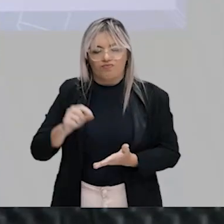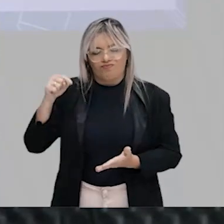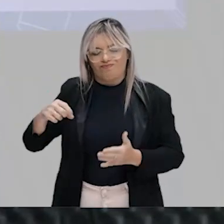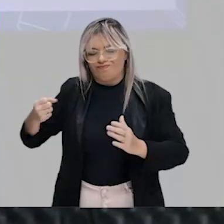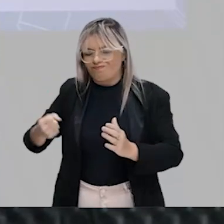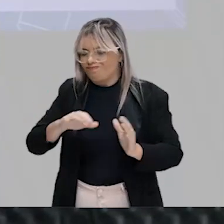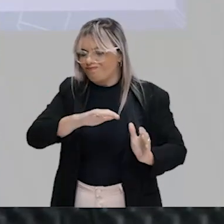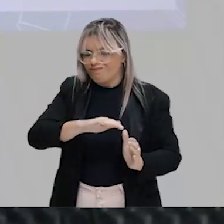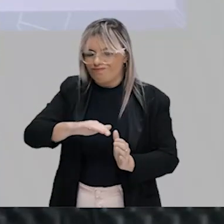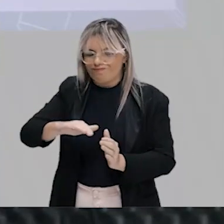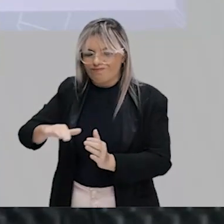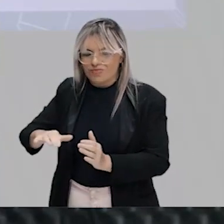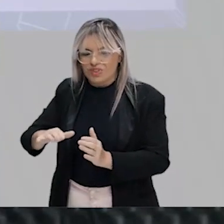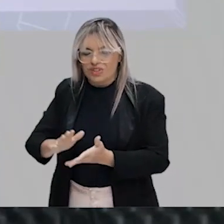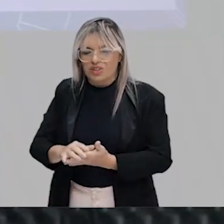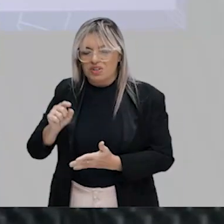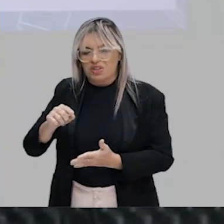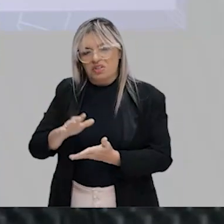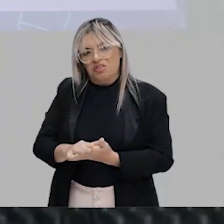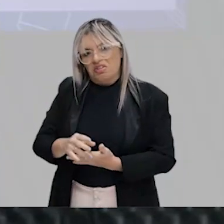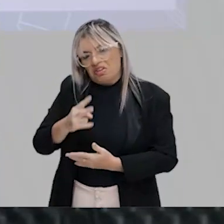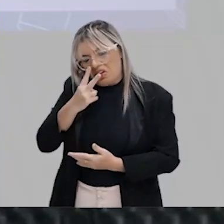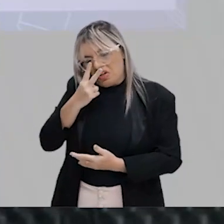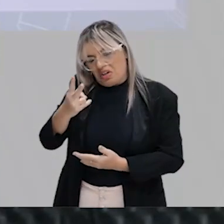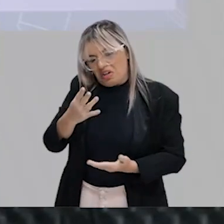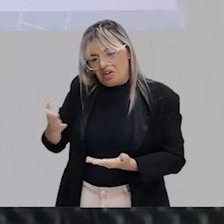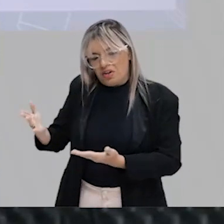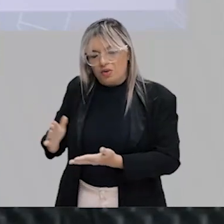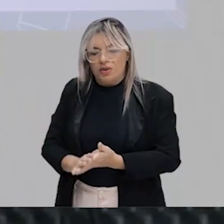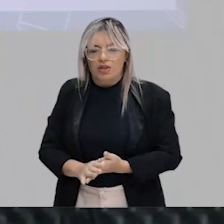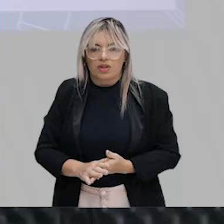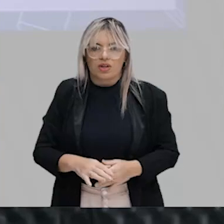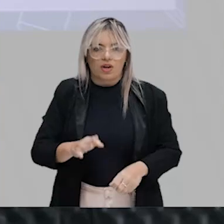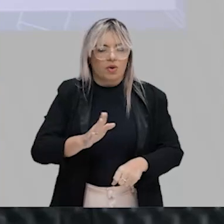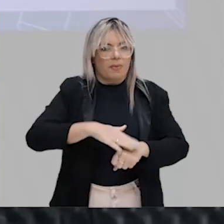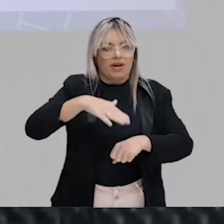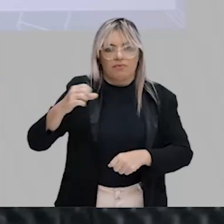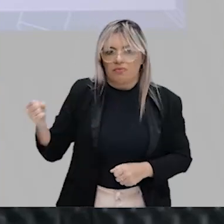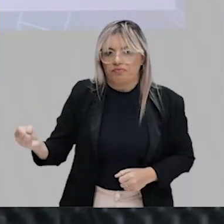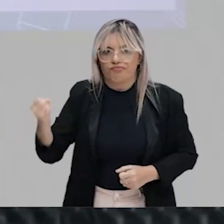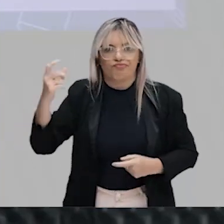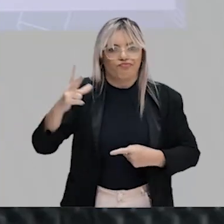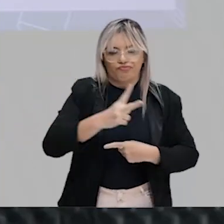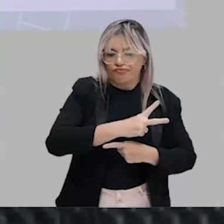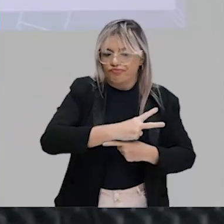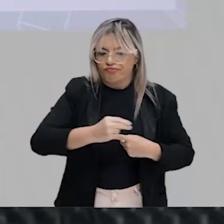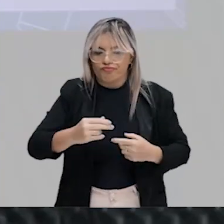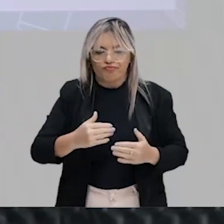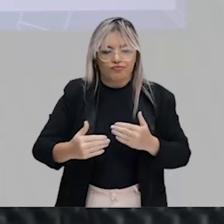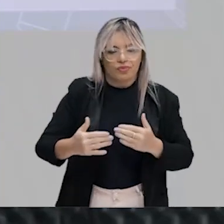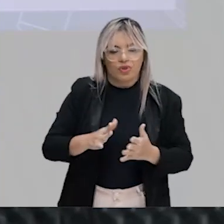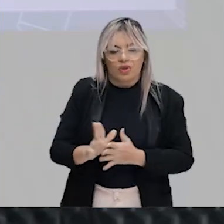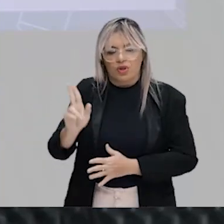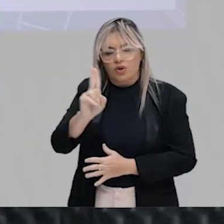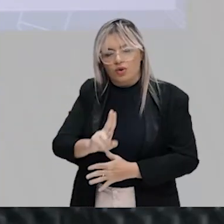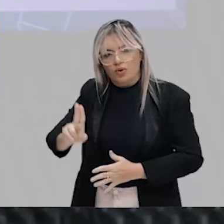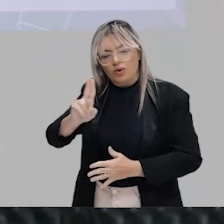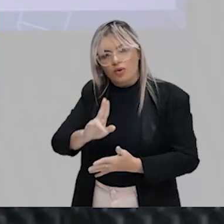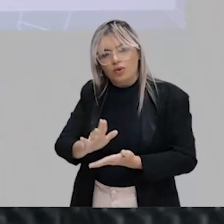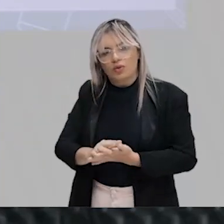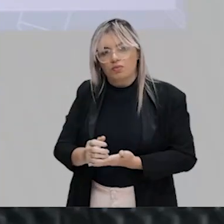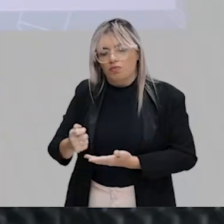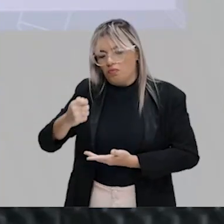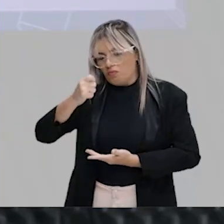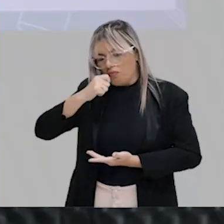do que as pessoas julgam. Mais importante, a vitória a qualquer custo, e usando até de meios ilícitos como o doping, o